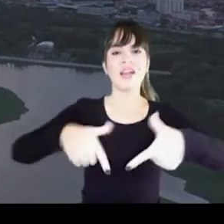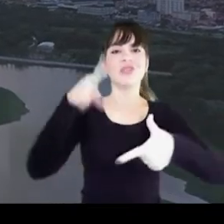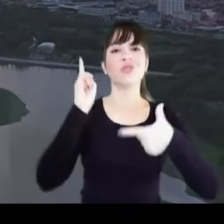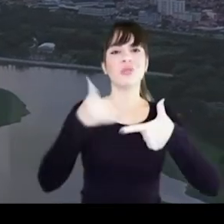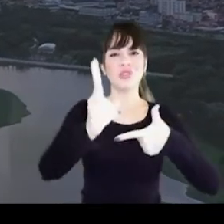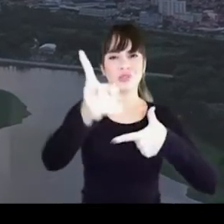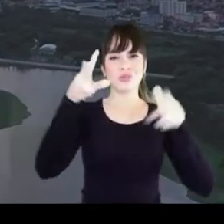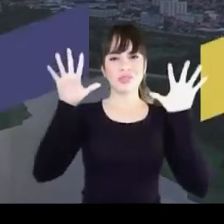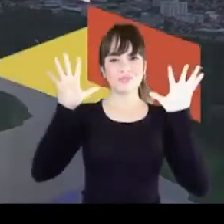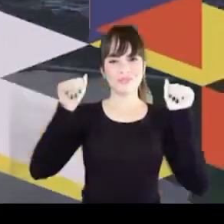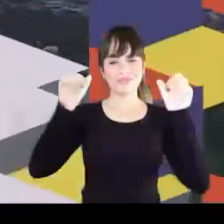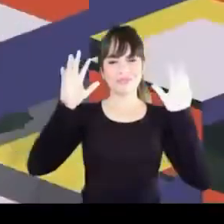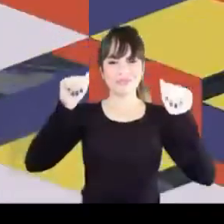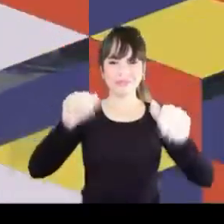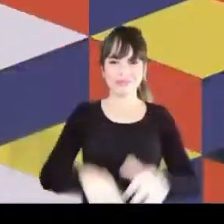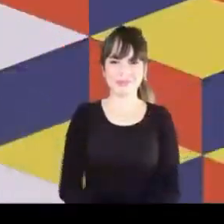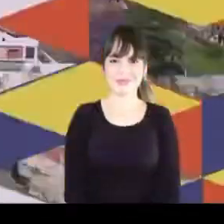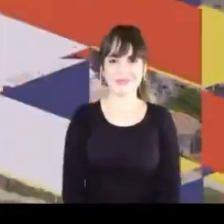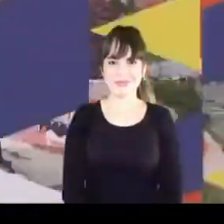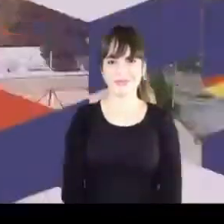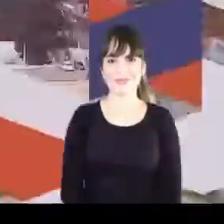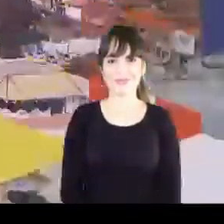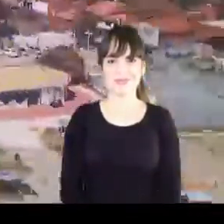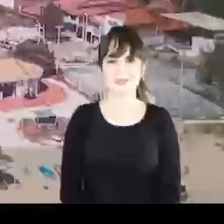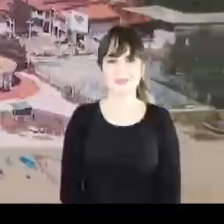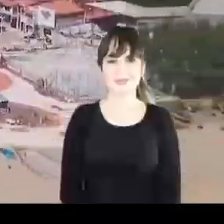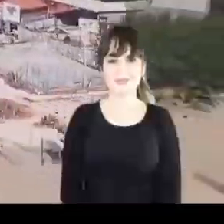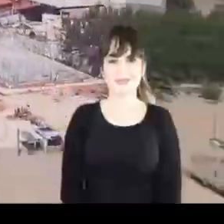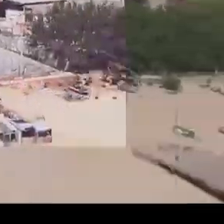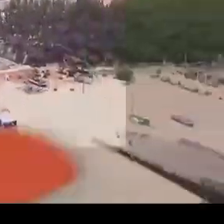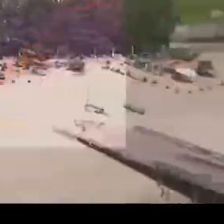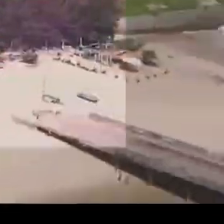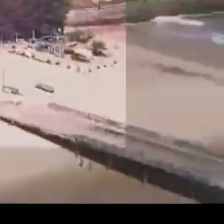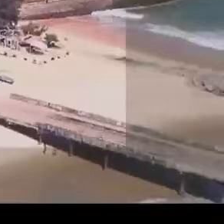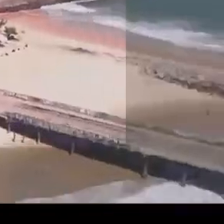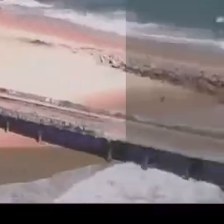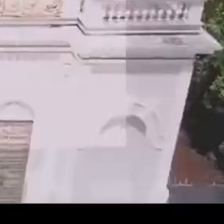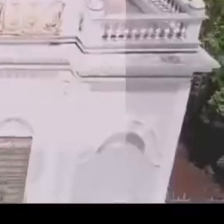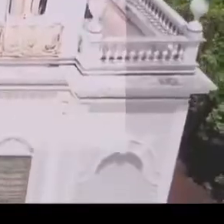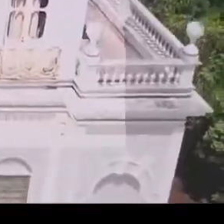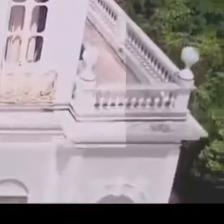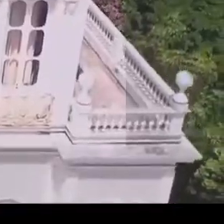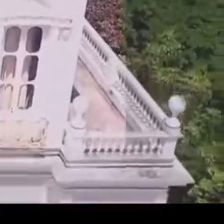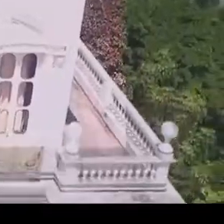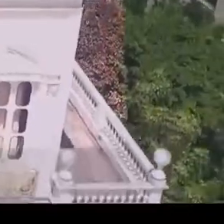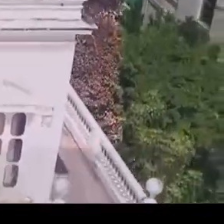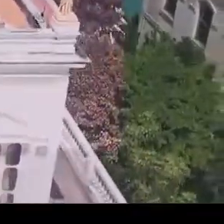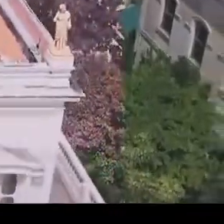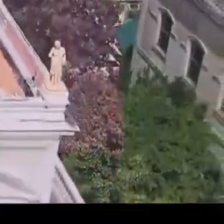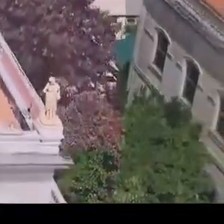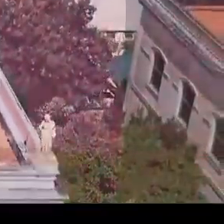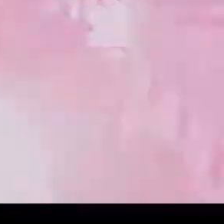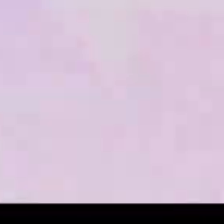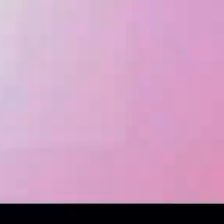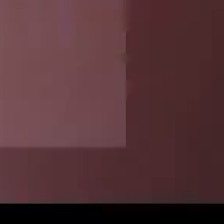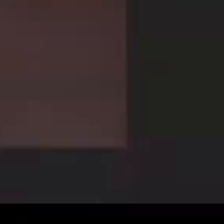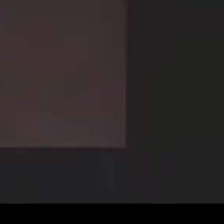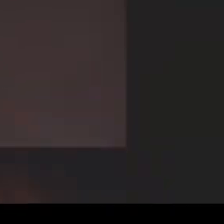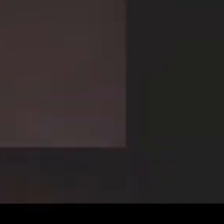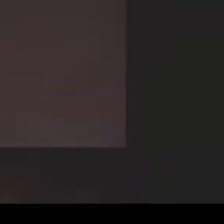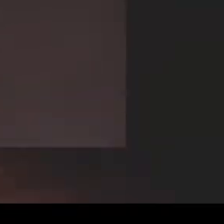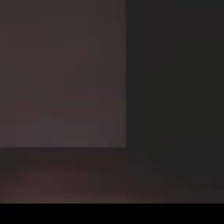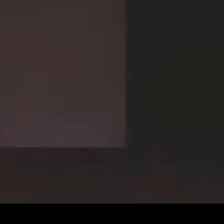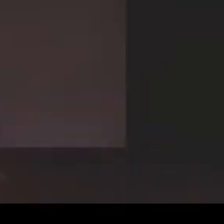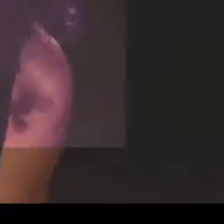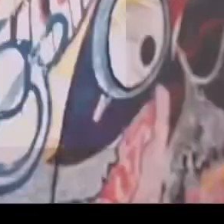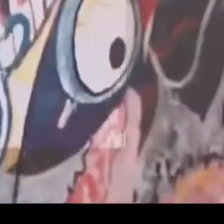somos nós no Batente. Até a próxima. Vinheta da série Nós no Batente. Imagens aéreas de Fortaleza, fachada do Teatro